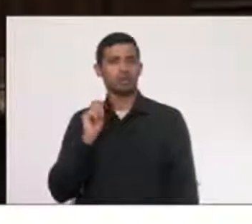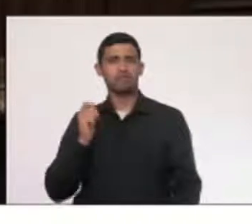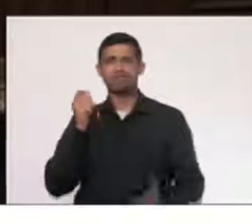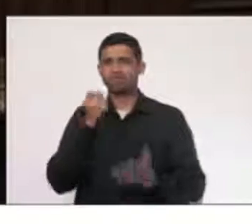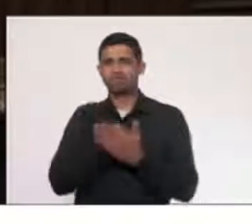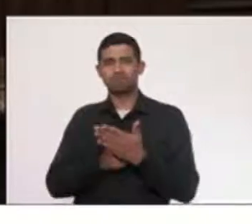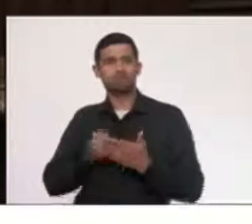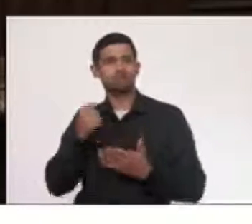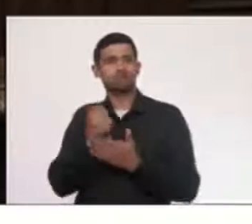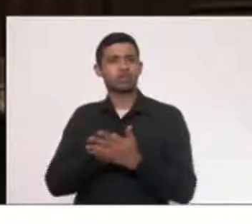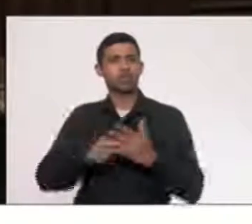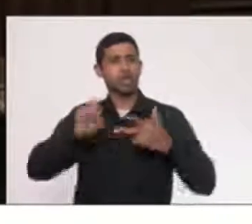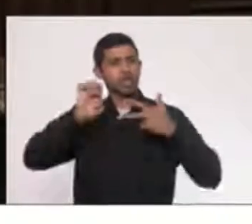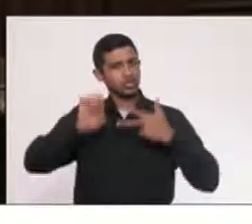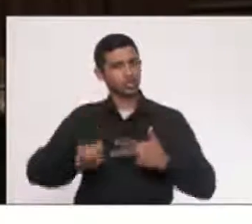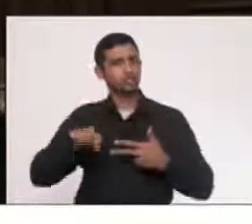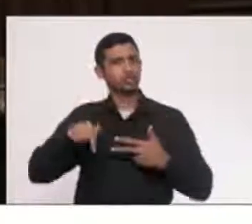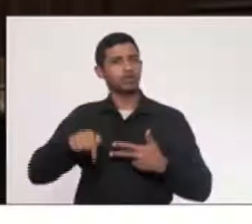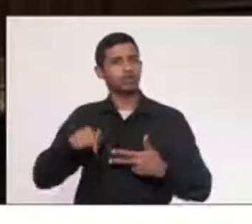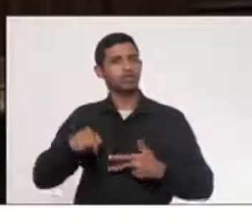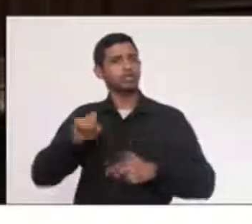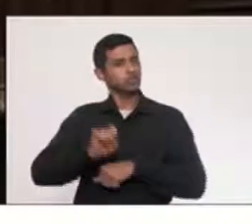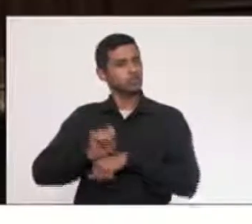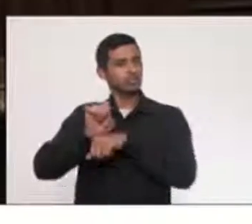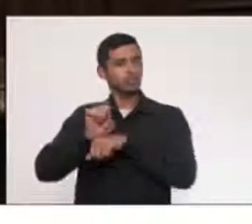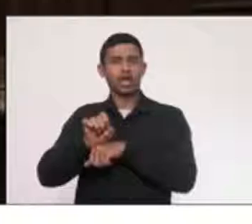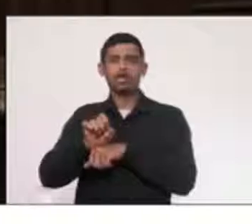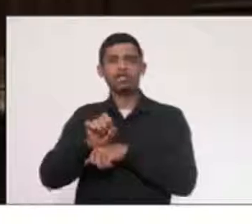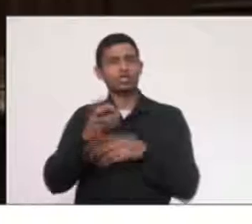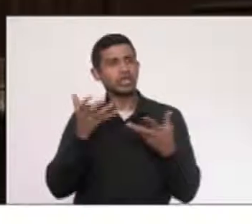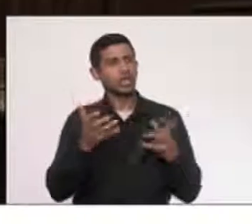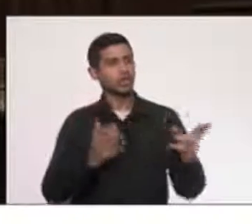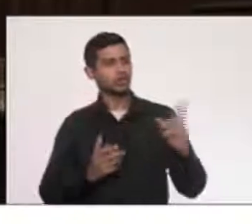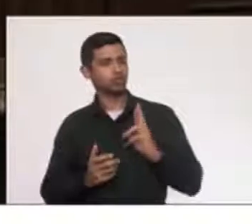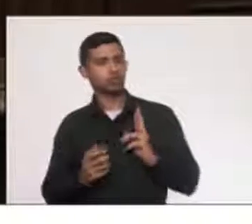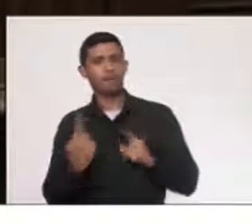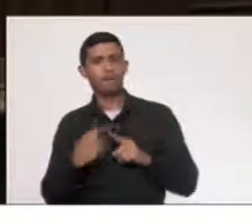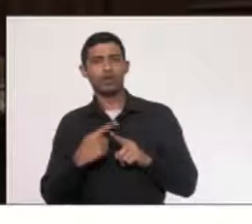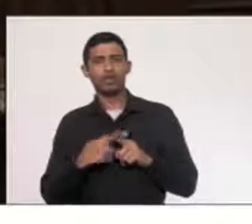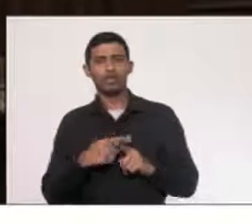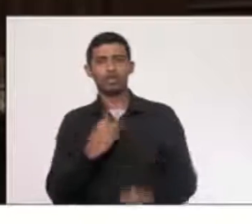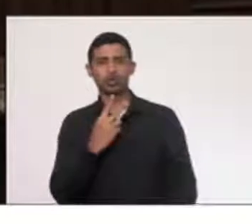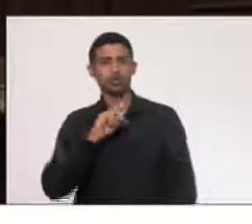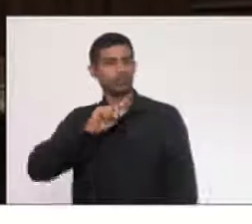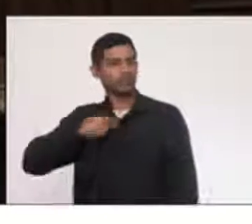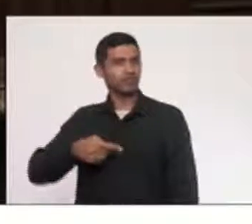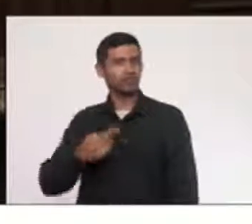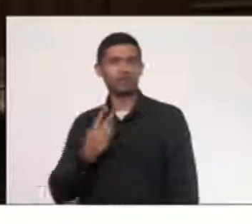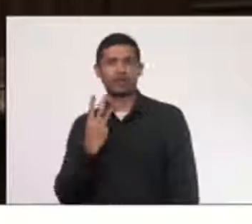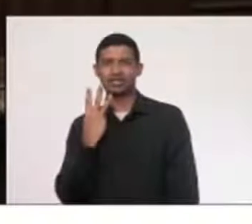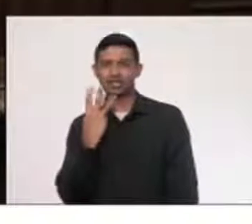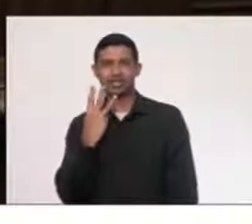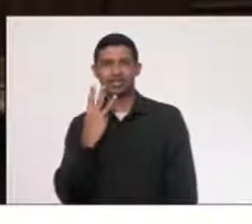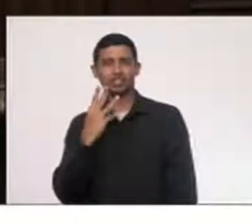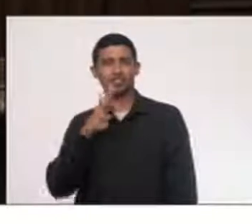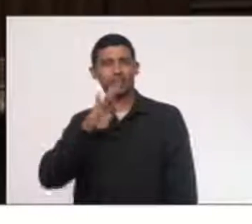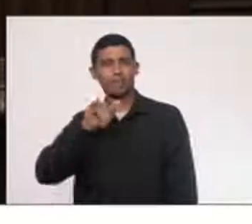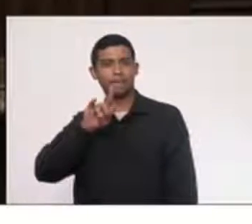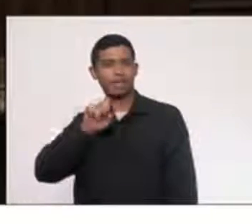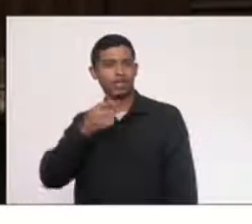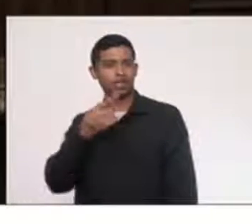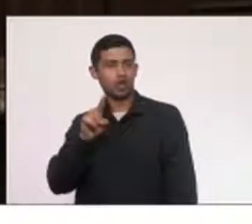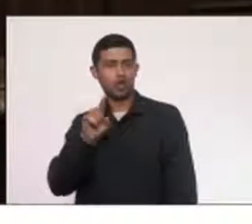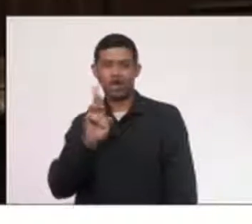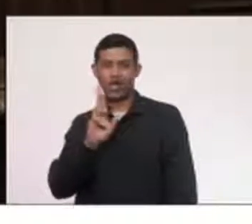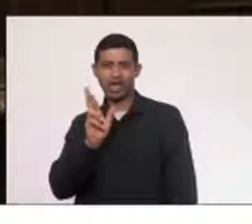do executivo do estado uma resposta, porque 2,3 bilhões de reais